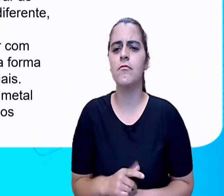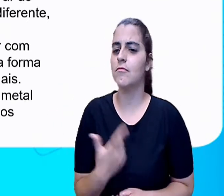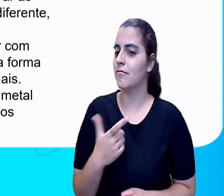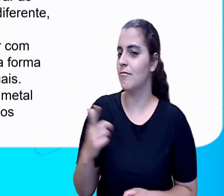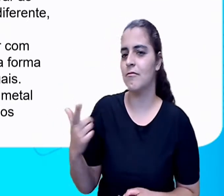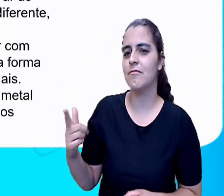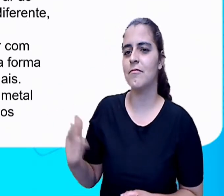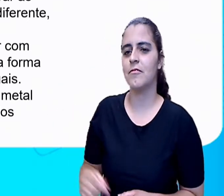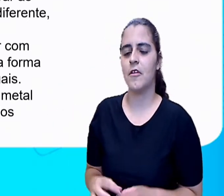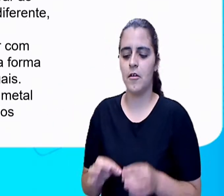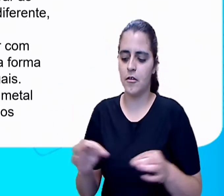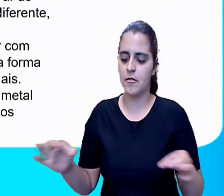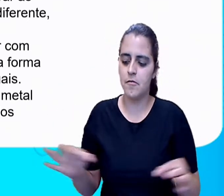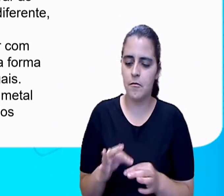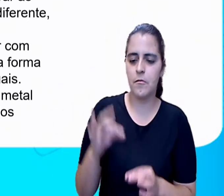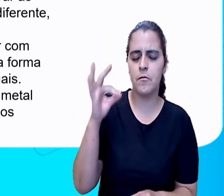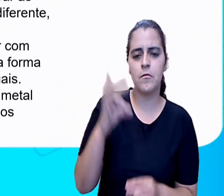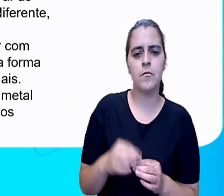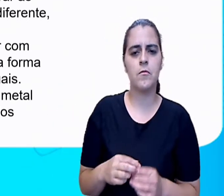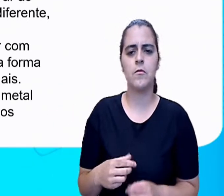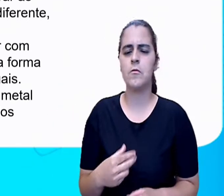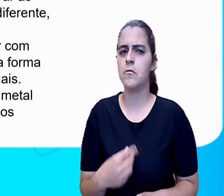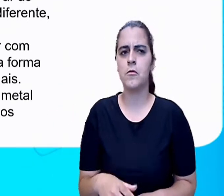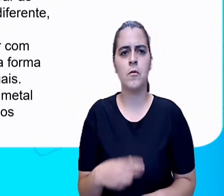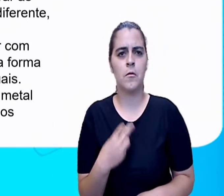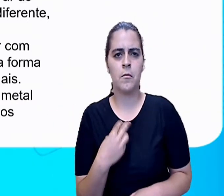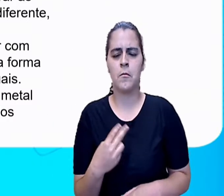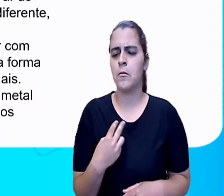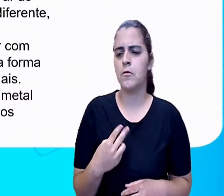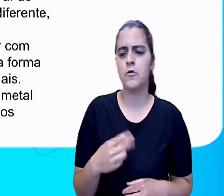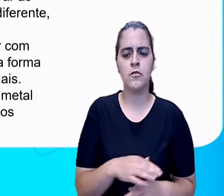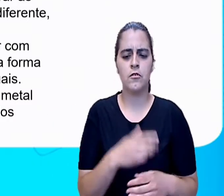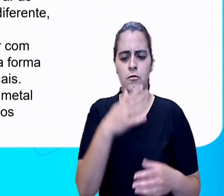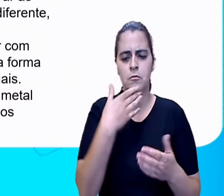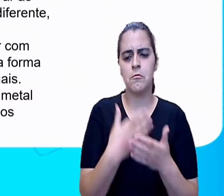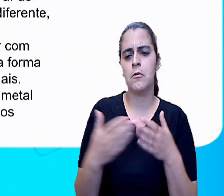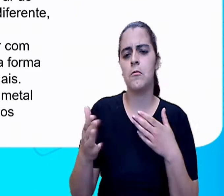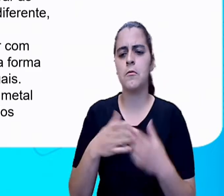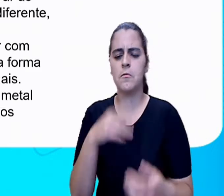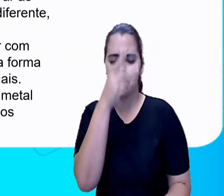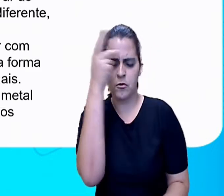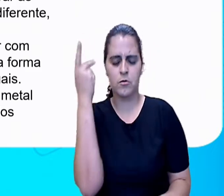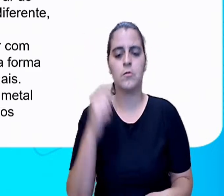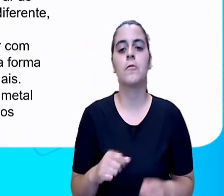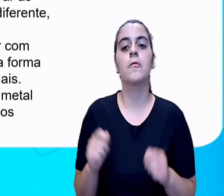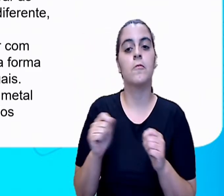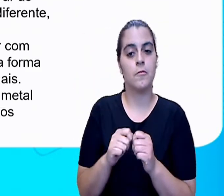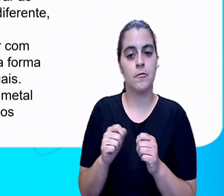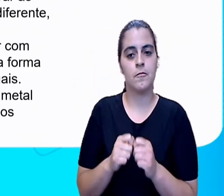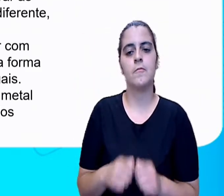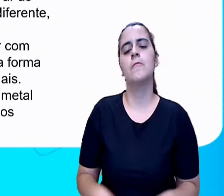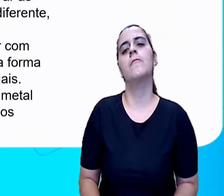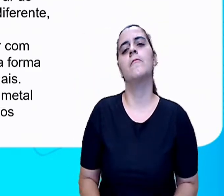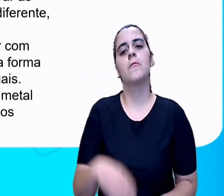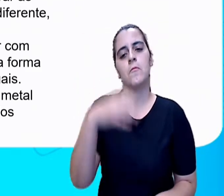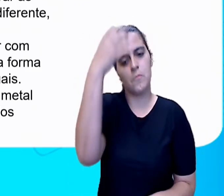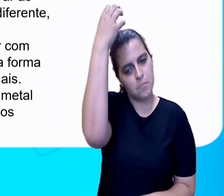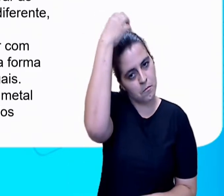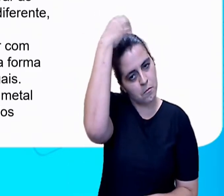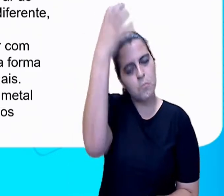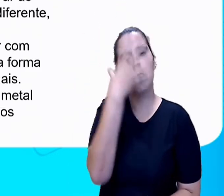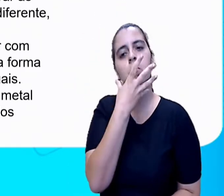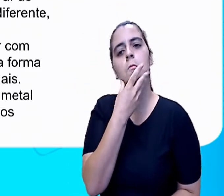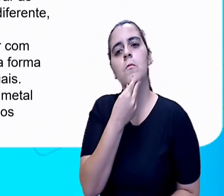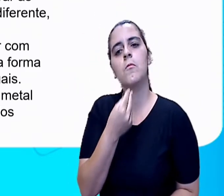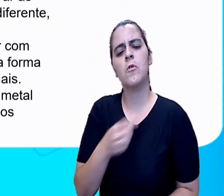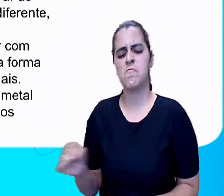atenção. Essas medidas não pertenciam a qualquer pessoa. Eram feitas as medidas do rei,